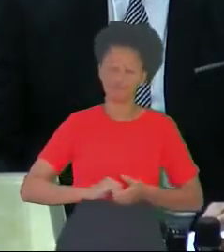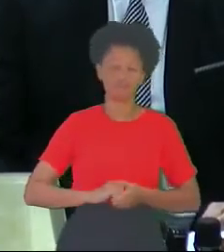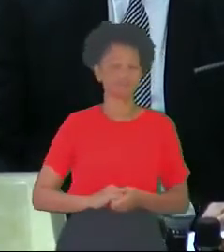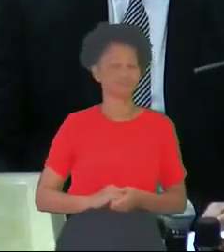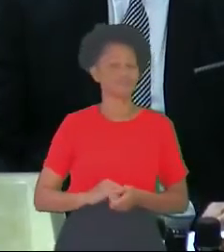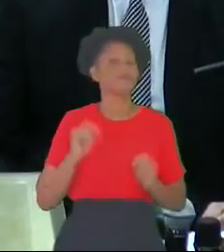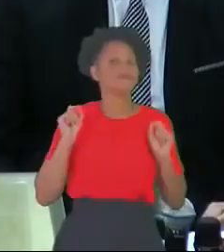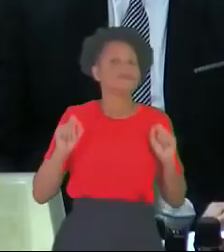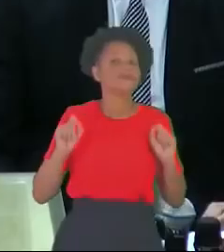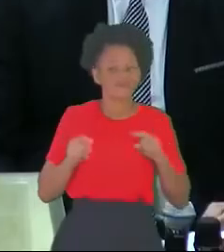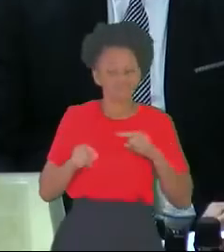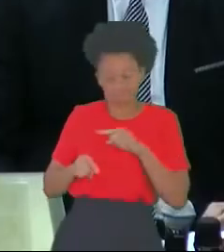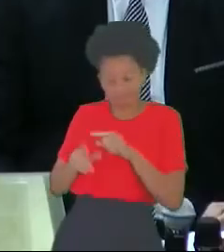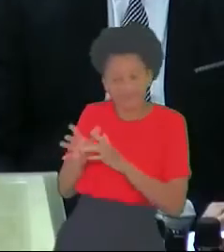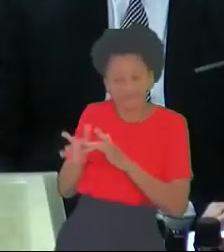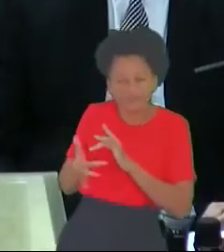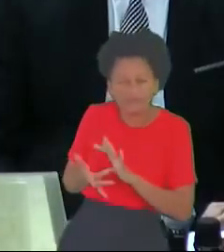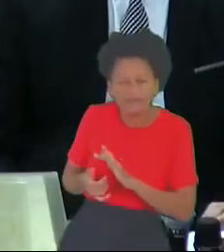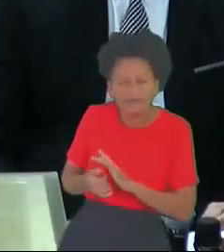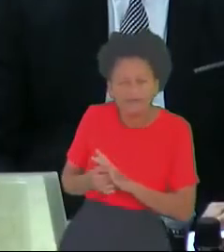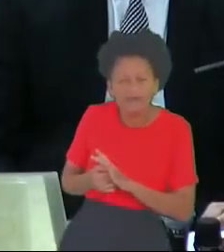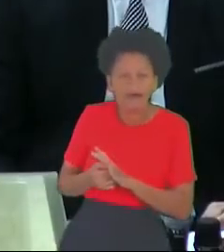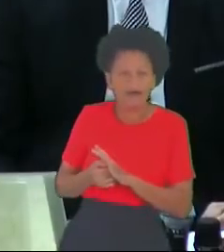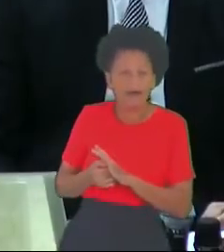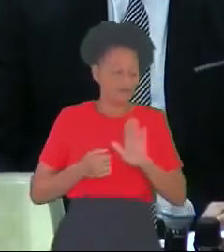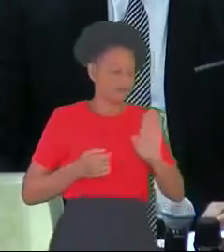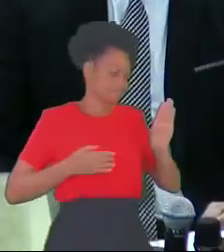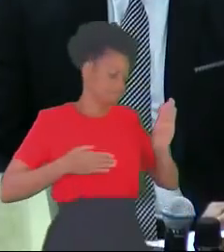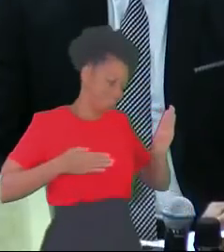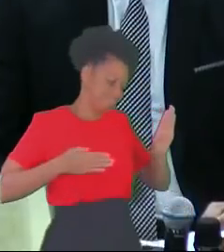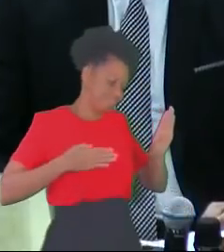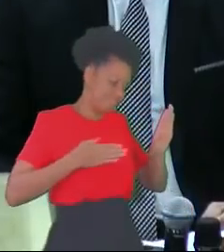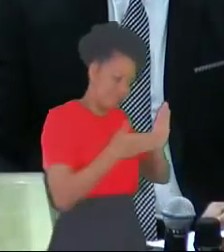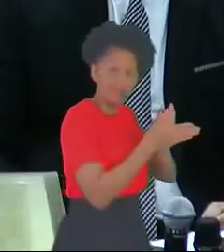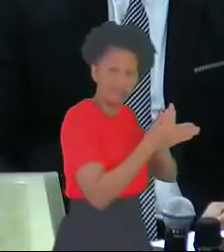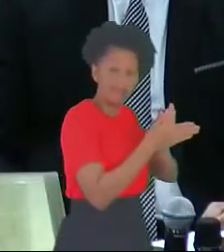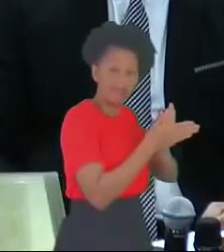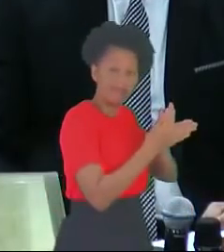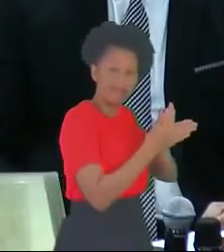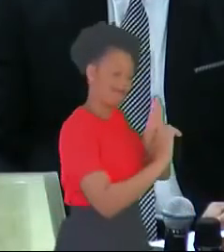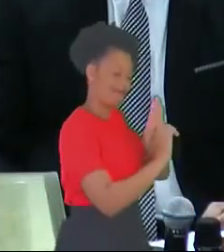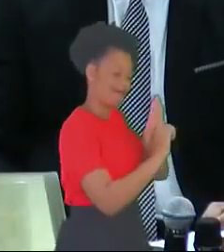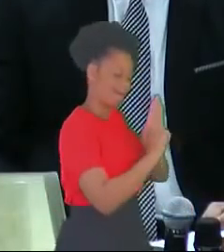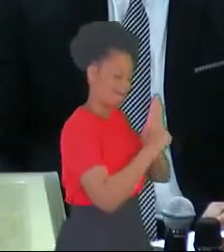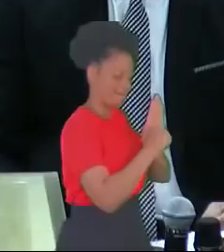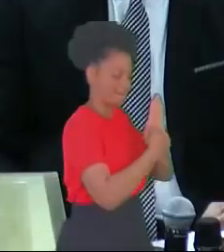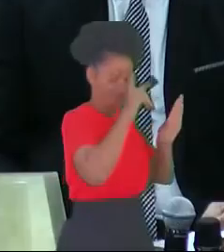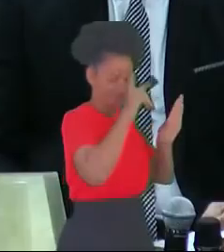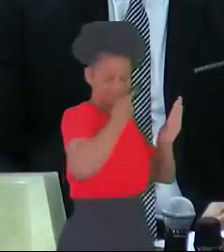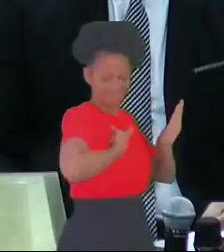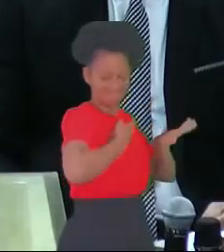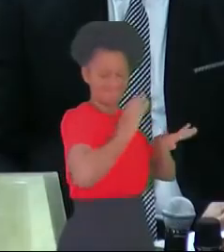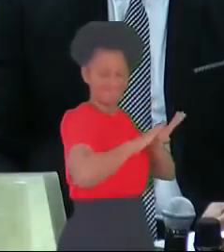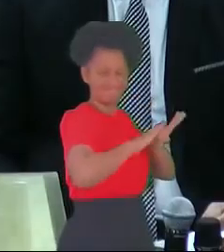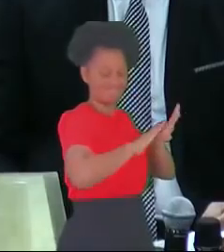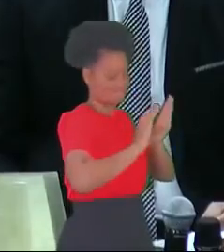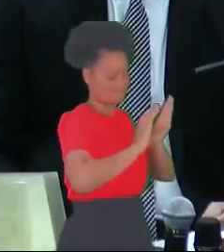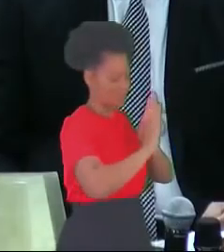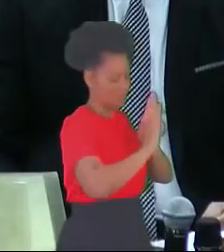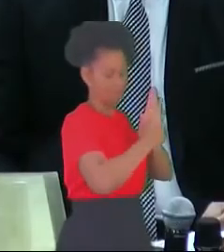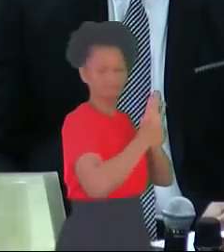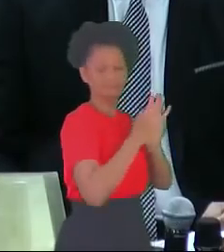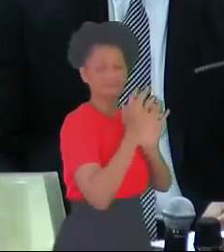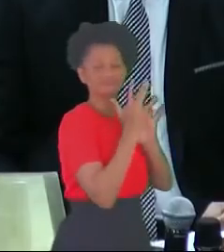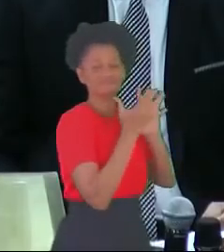que ele faz? Ele mete o que, irmão? A mão pela brecha.